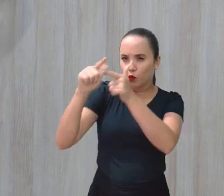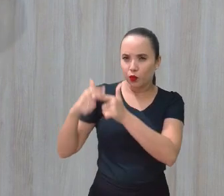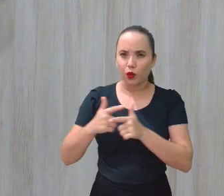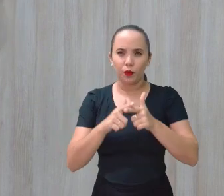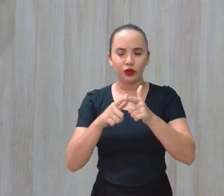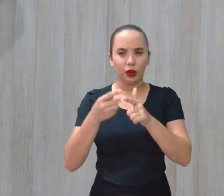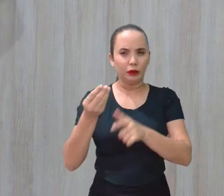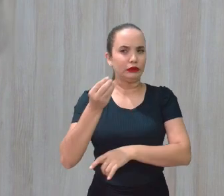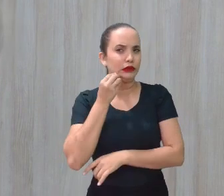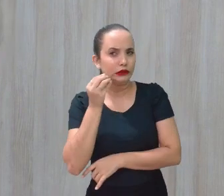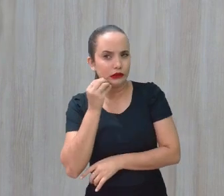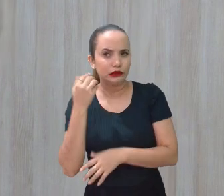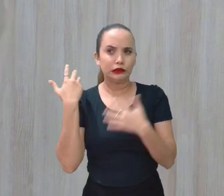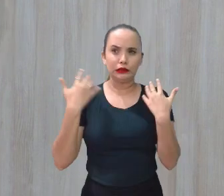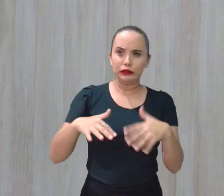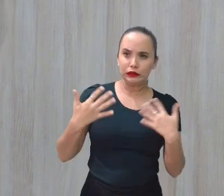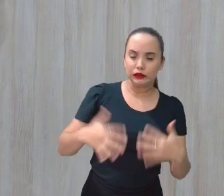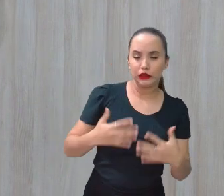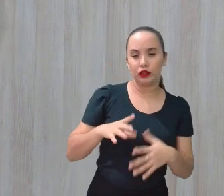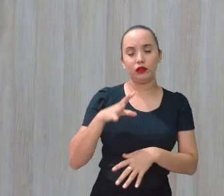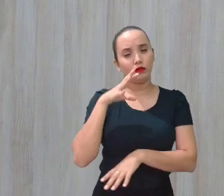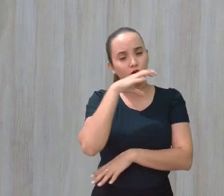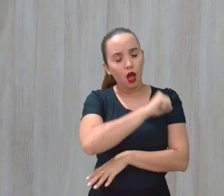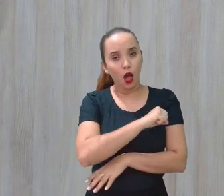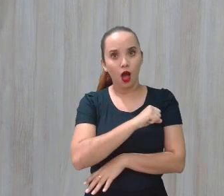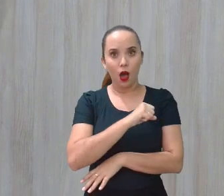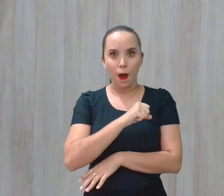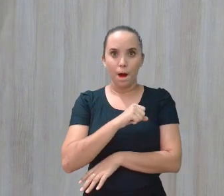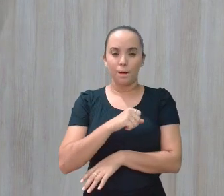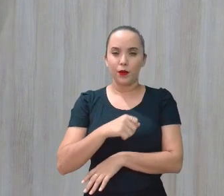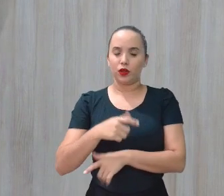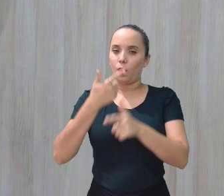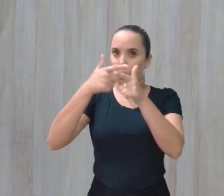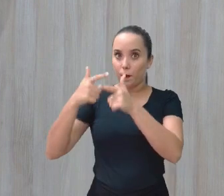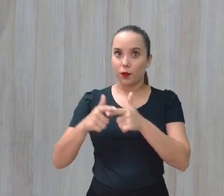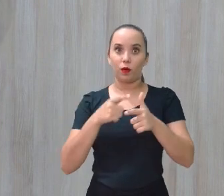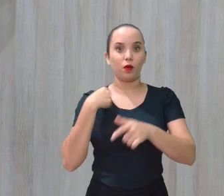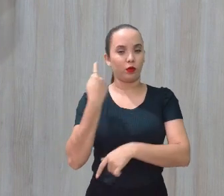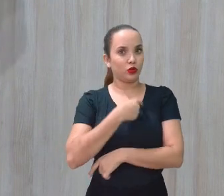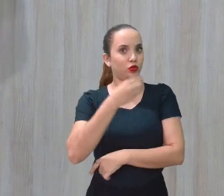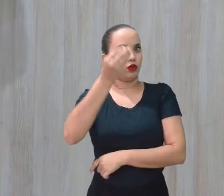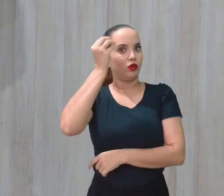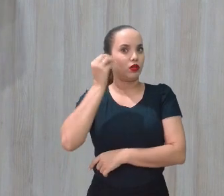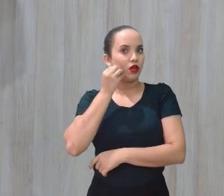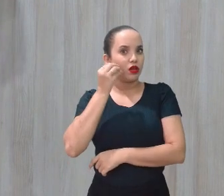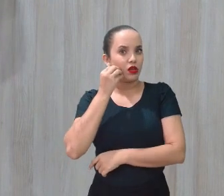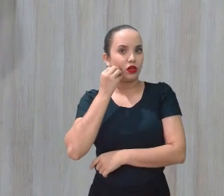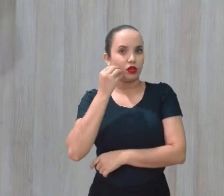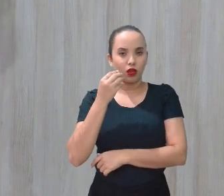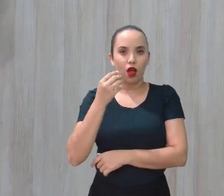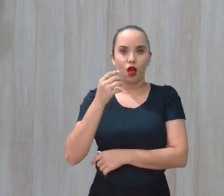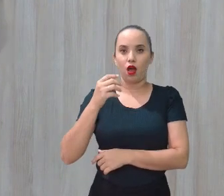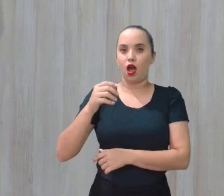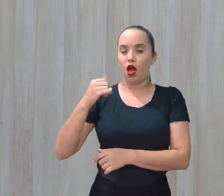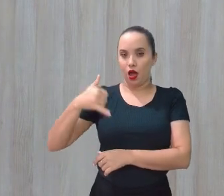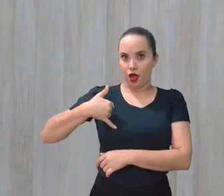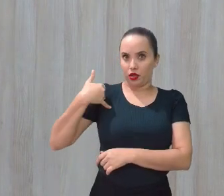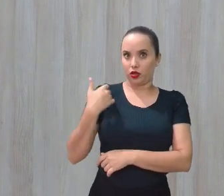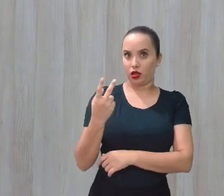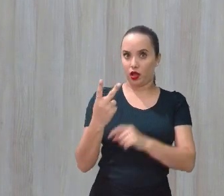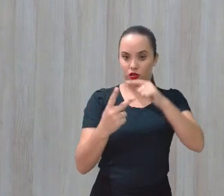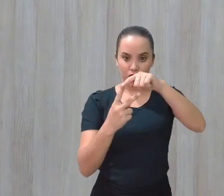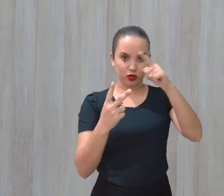por tentativa, né? Ou seja, de maneira bem rápida, aquele problema para a gente tentar adivinhar a idade de Billy e a idade de Bia